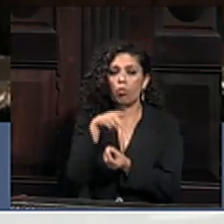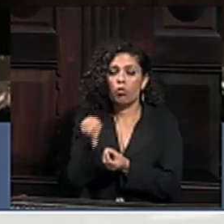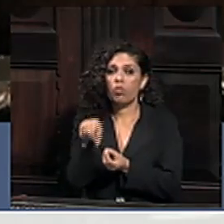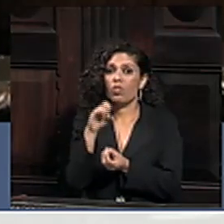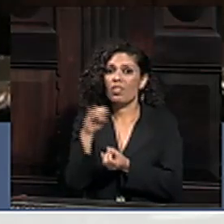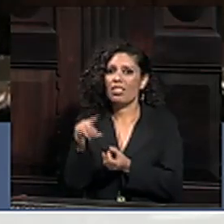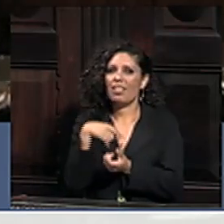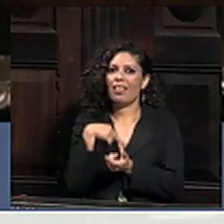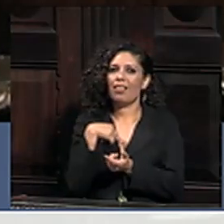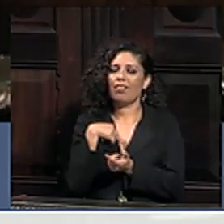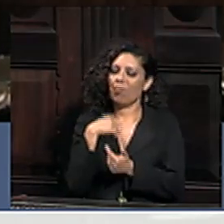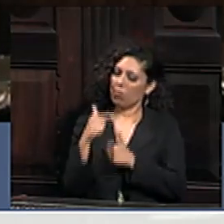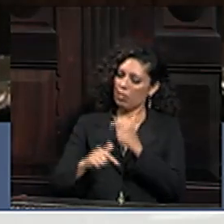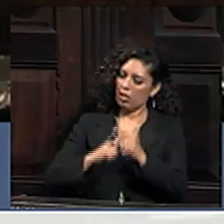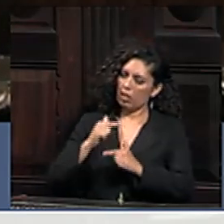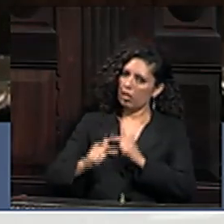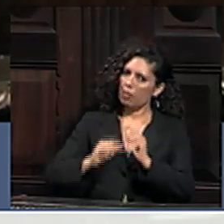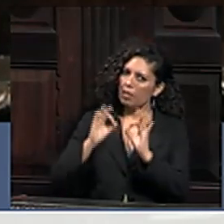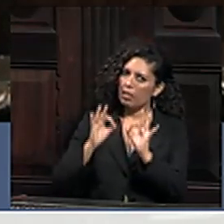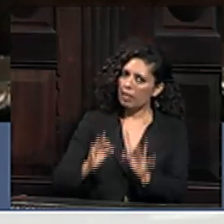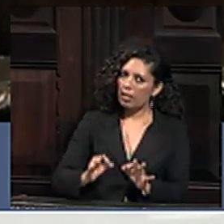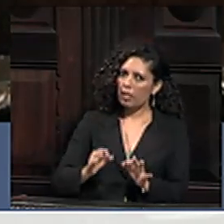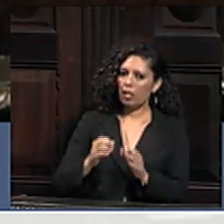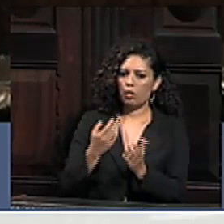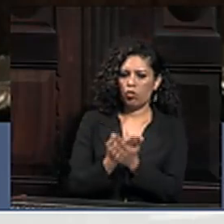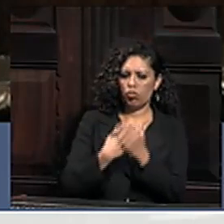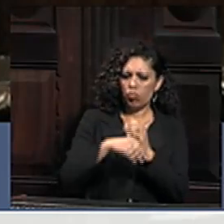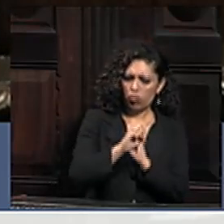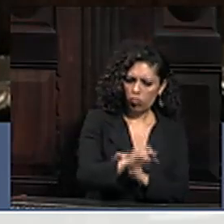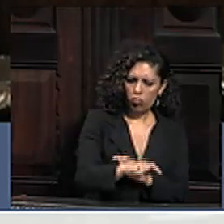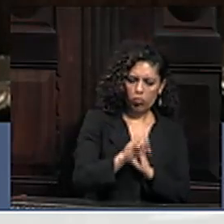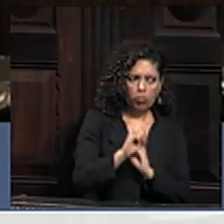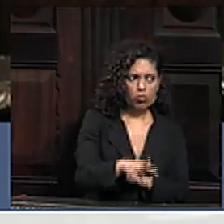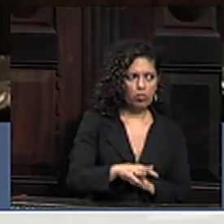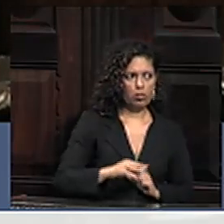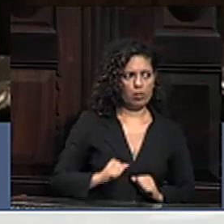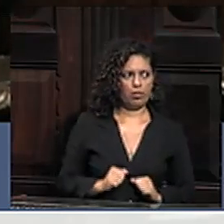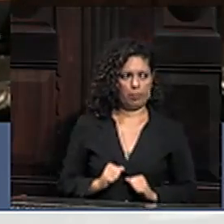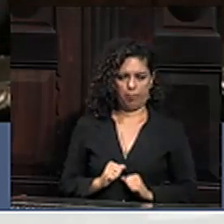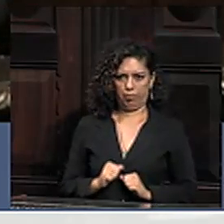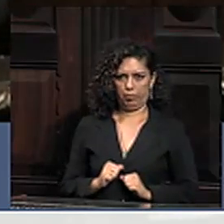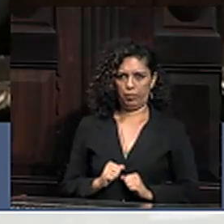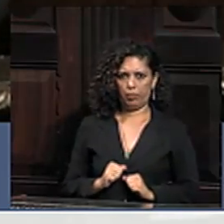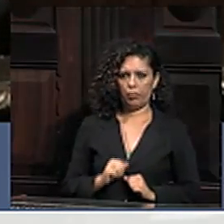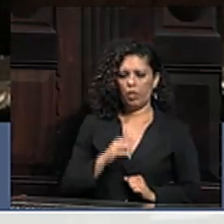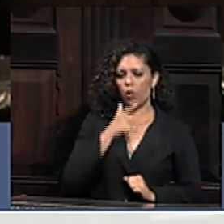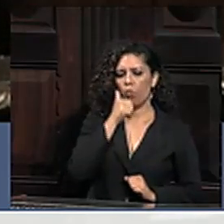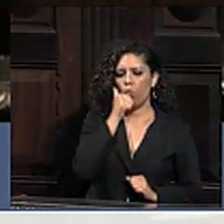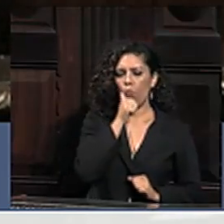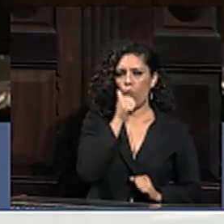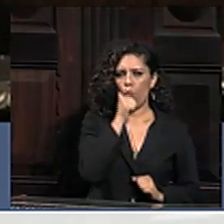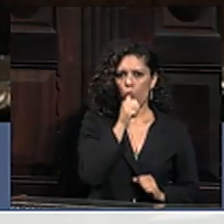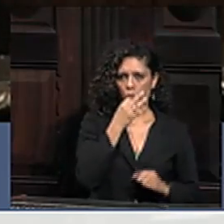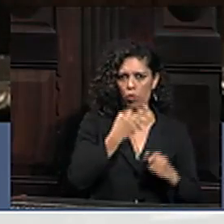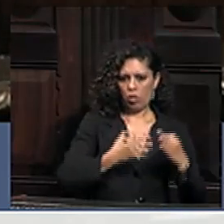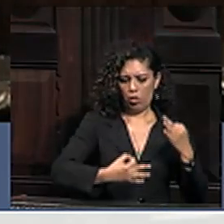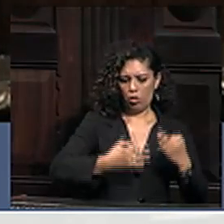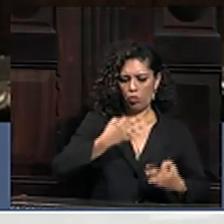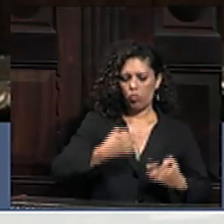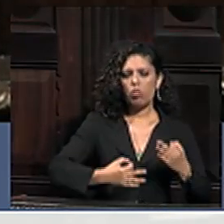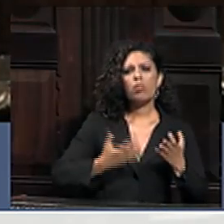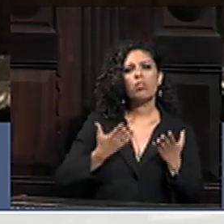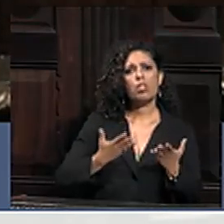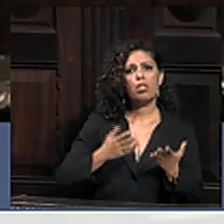docente adicional. Pois a juíza queria que ele pagasse a dupla regência para a professora que estava